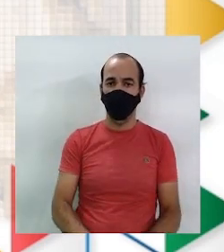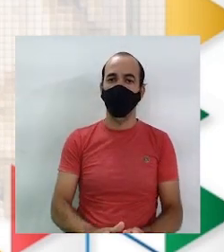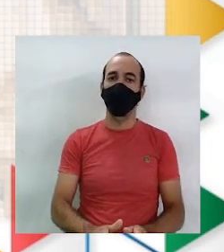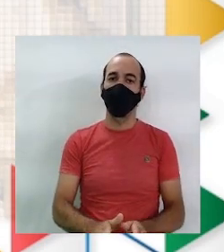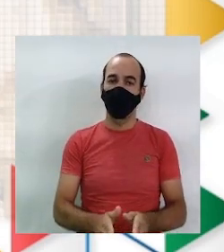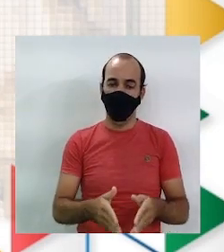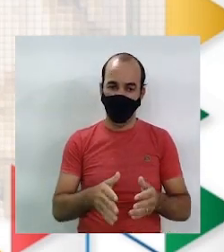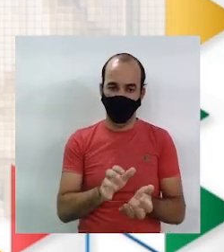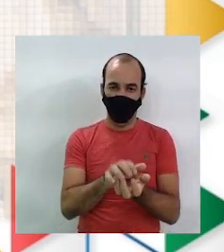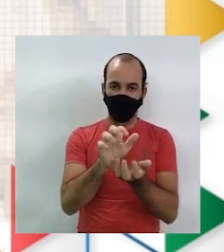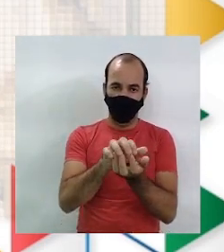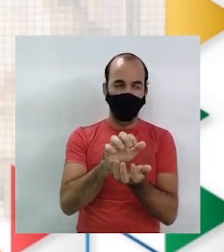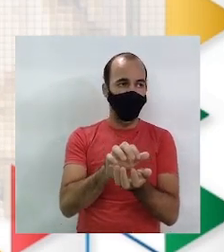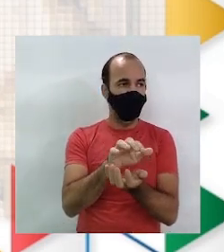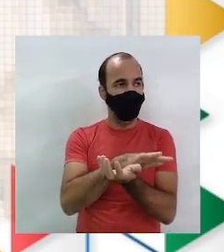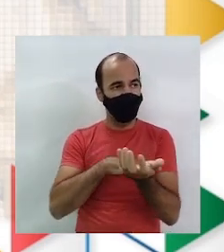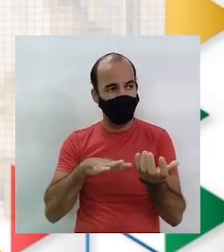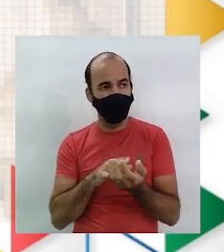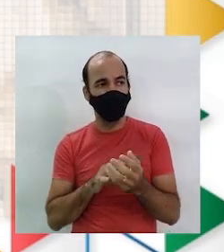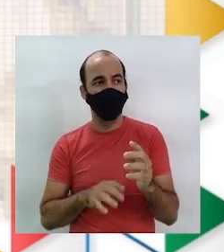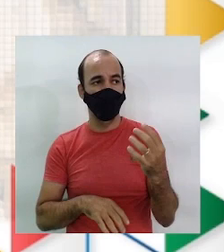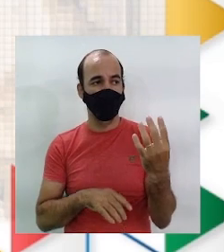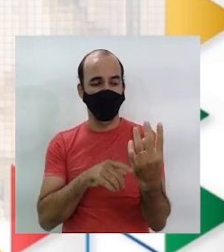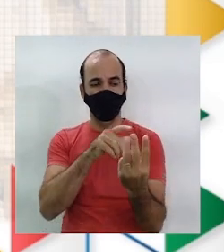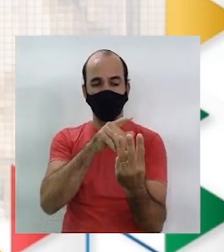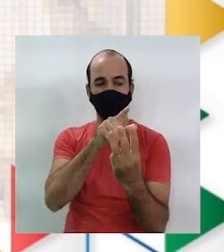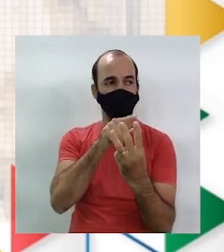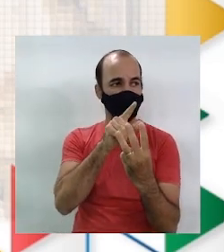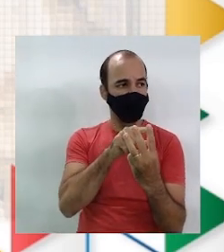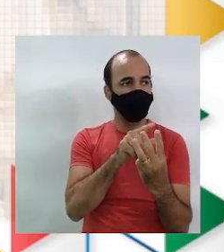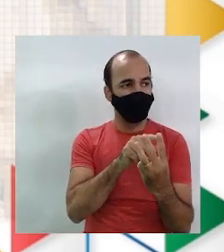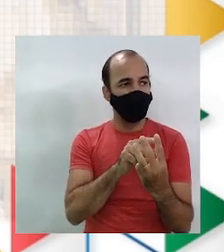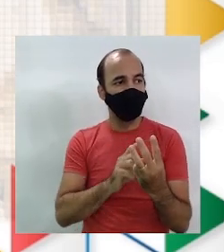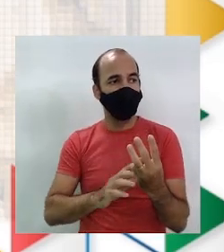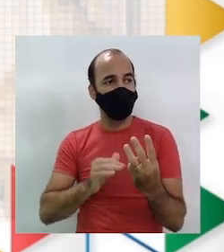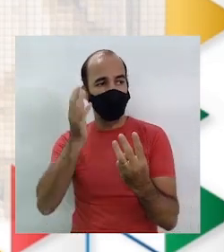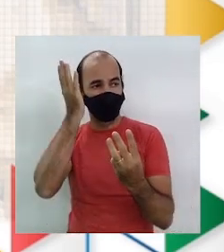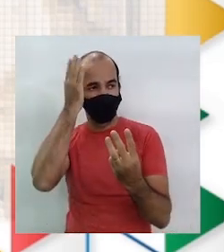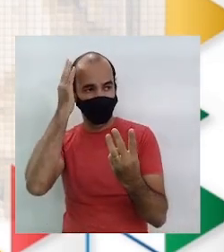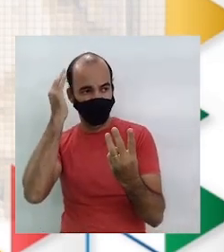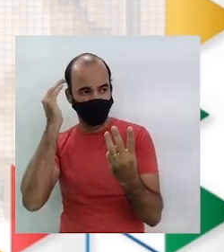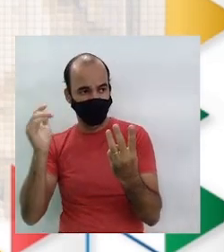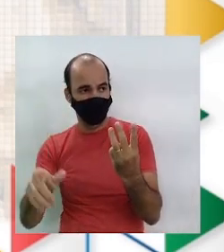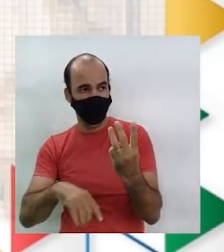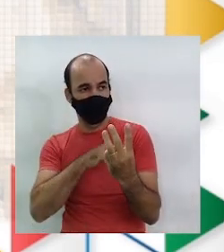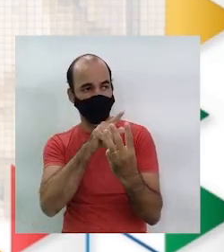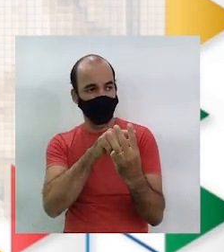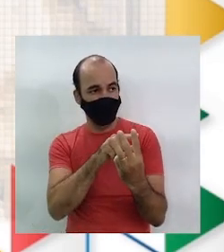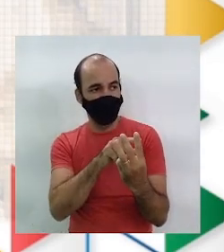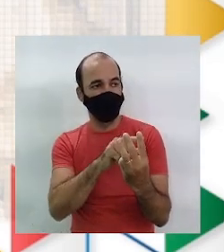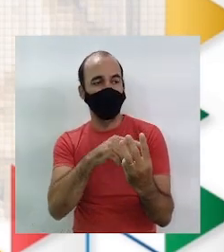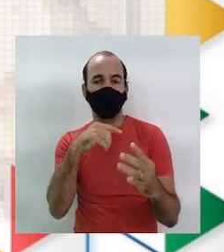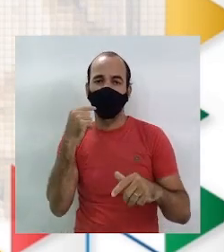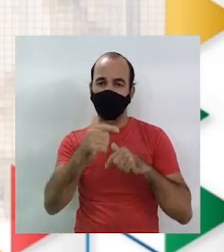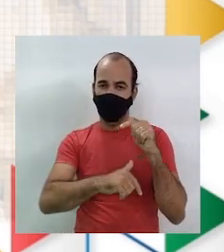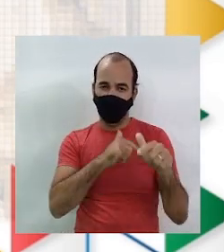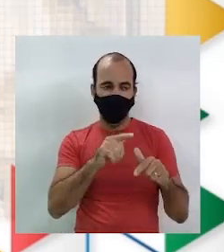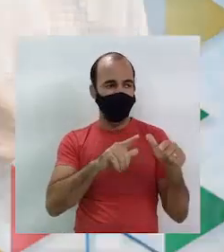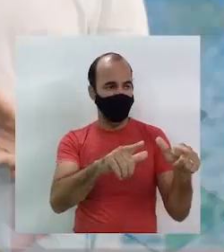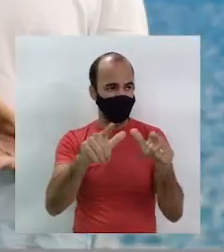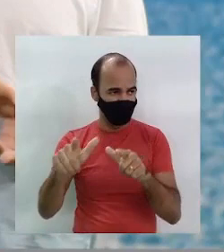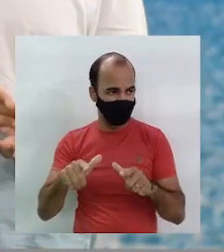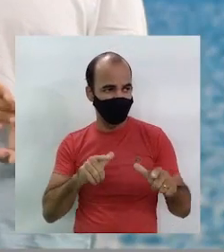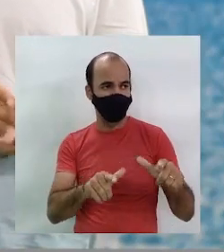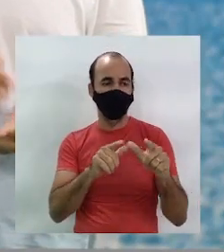tela, a primeira imagem nós temos o artista Abelardo da Hora, que trabalhou na cerâmica, na oficina